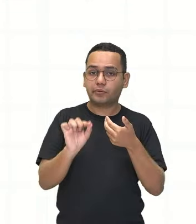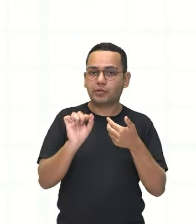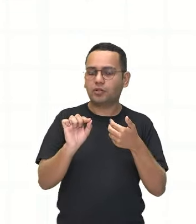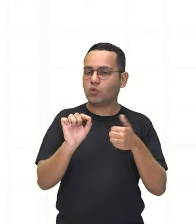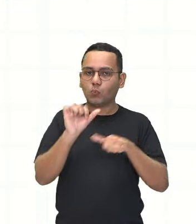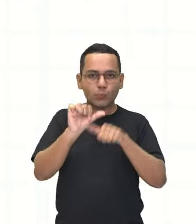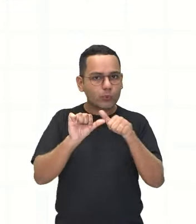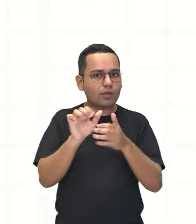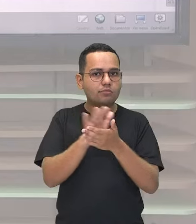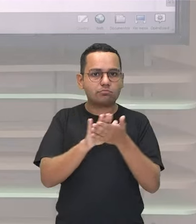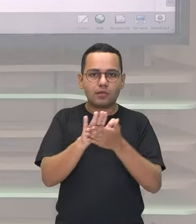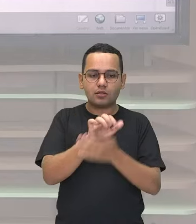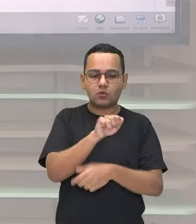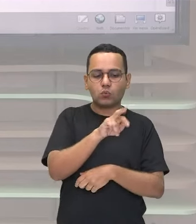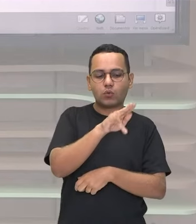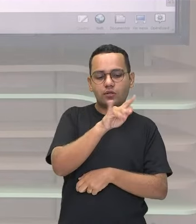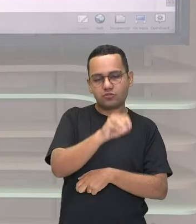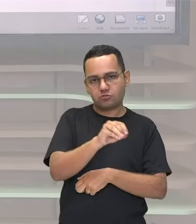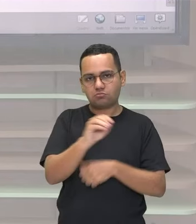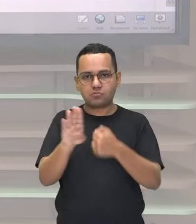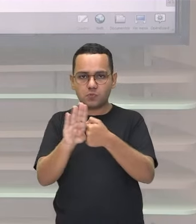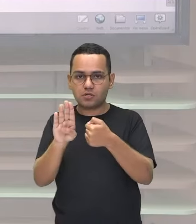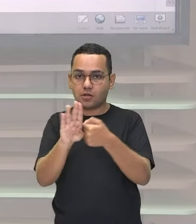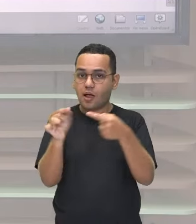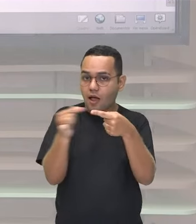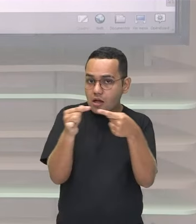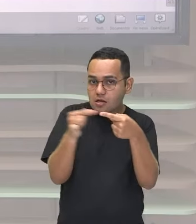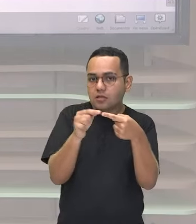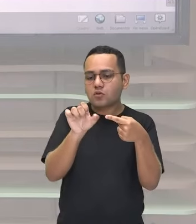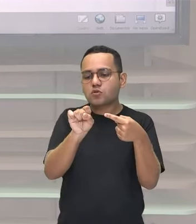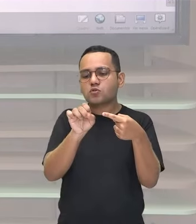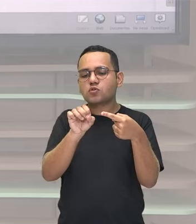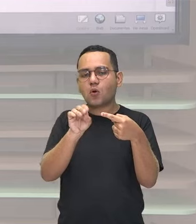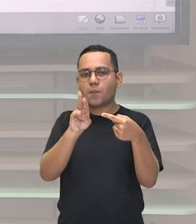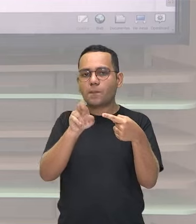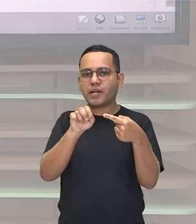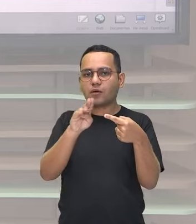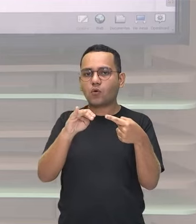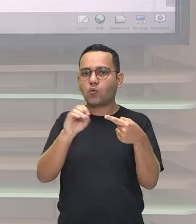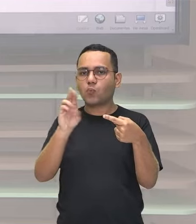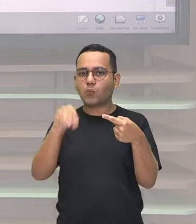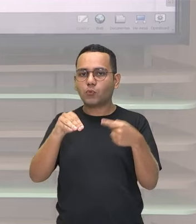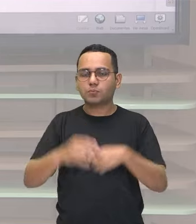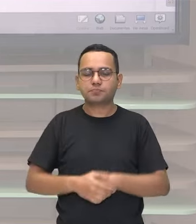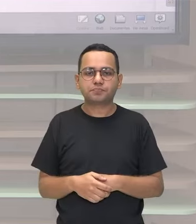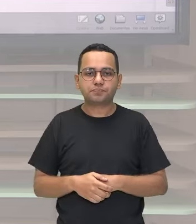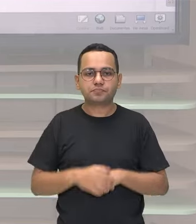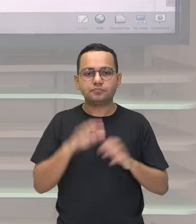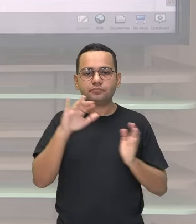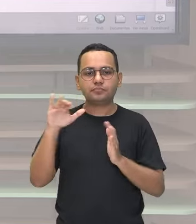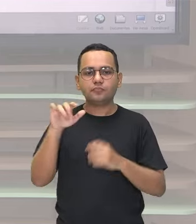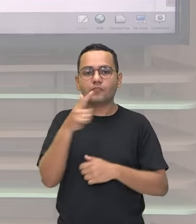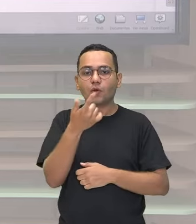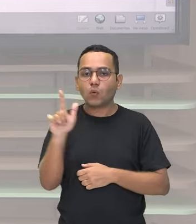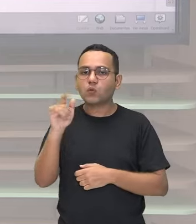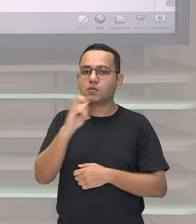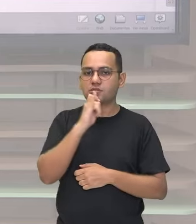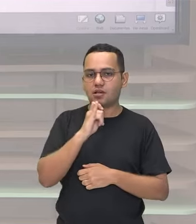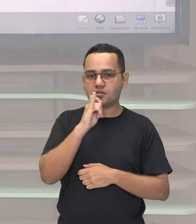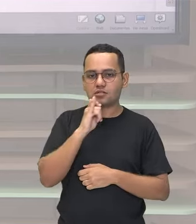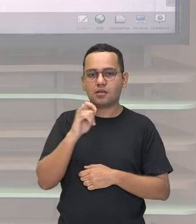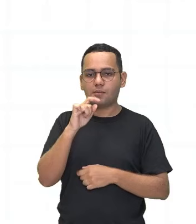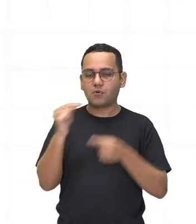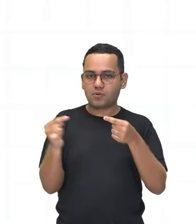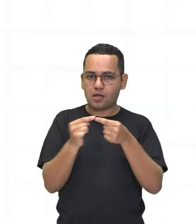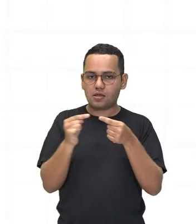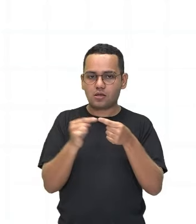o substantivo, certo? Seguindo, nós vamos para outros exemplos dos substantivos